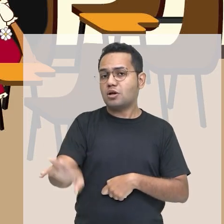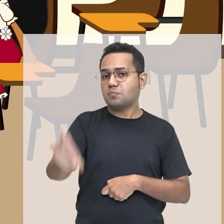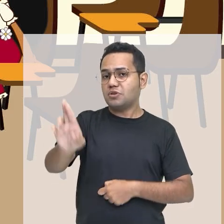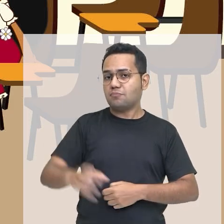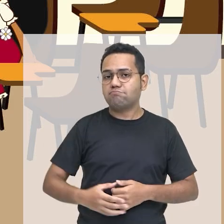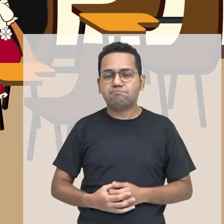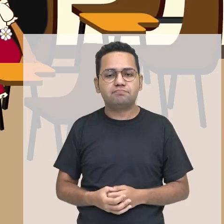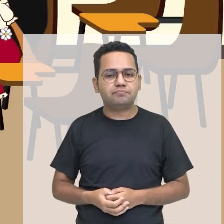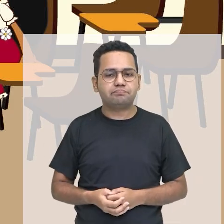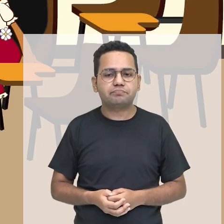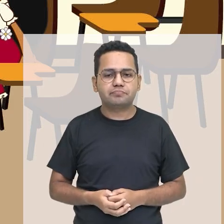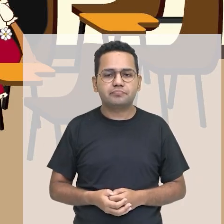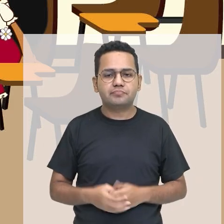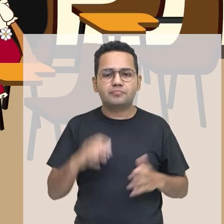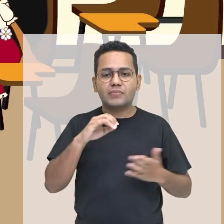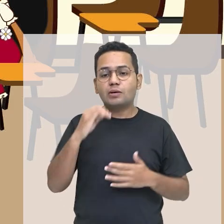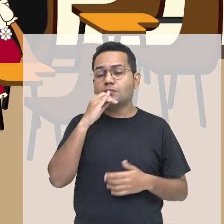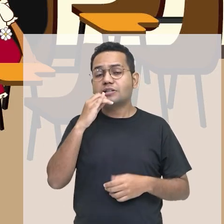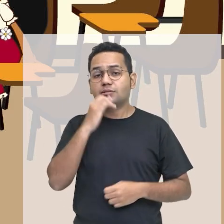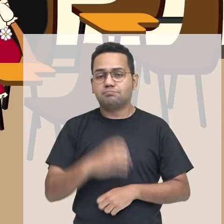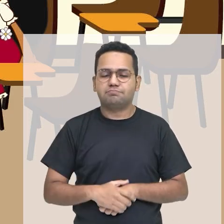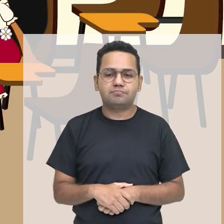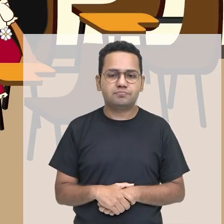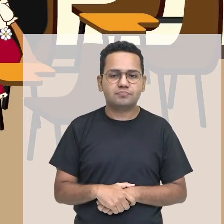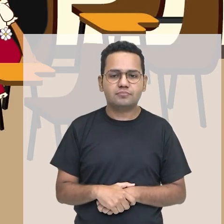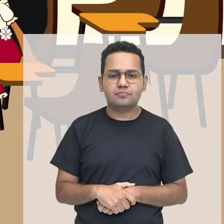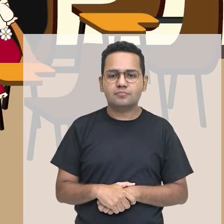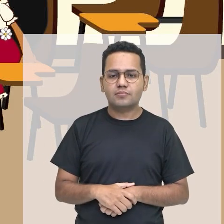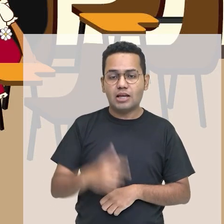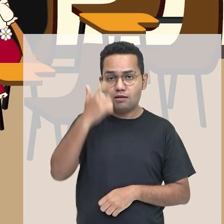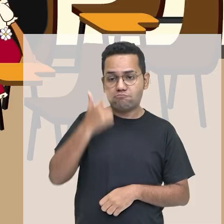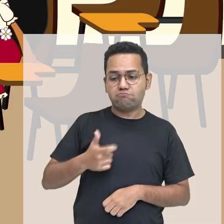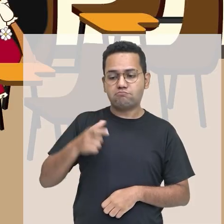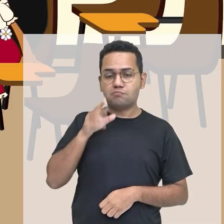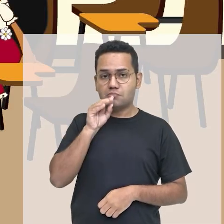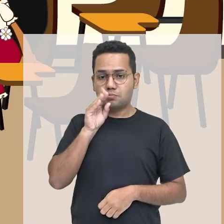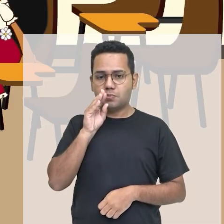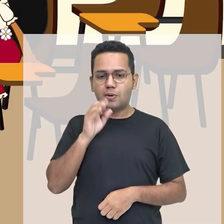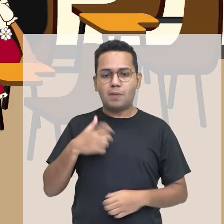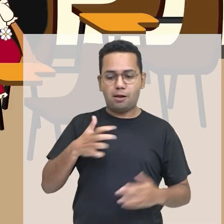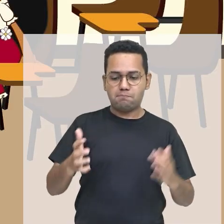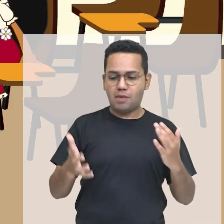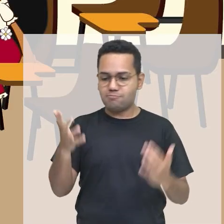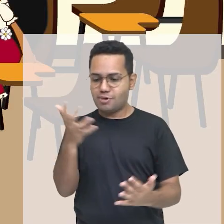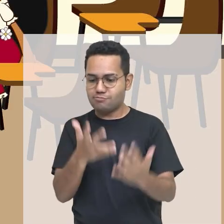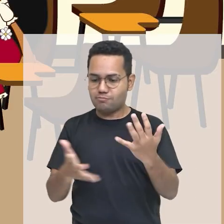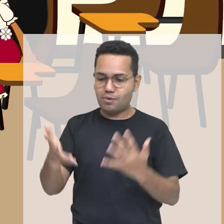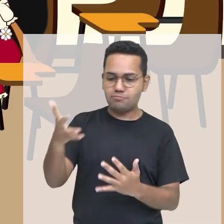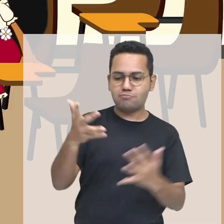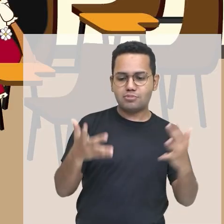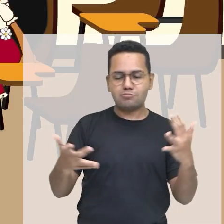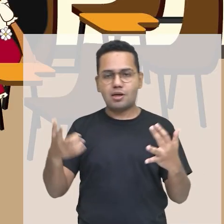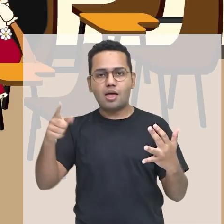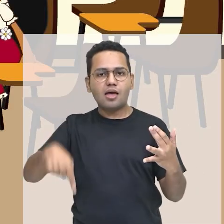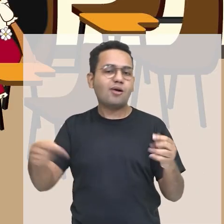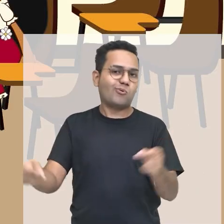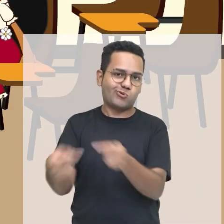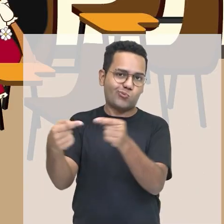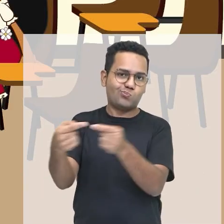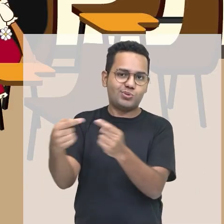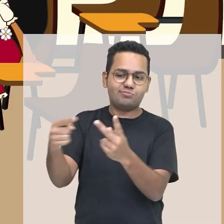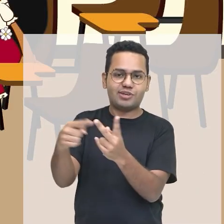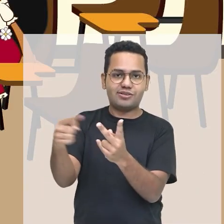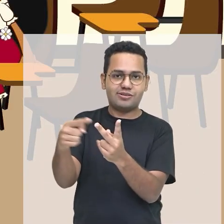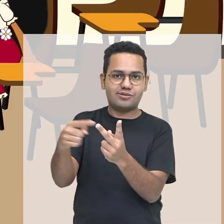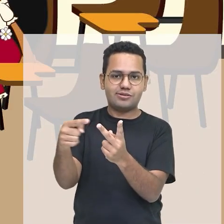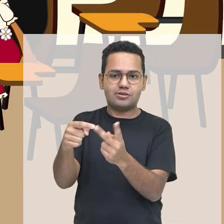nós estamos falando, por exemplo, eu estou falando agora, estou movimentando as minhas mãos. Isso é um gesto, é uma linguagem não verbal. Eu estou falando, né?